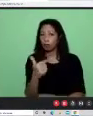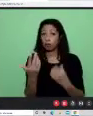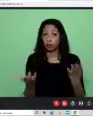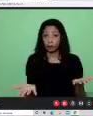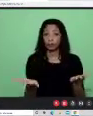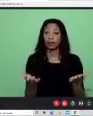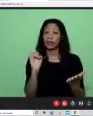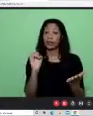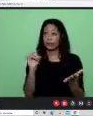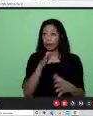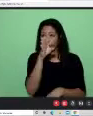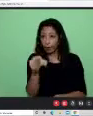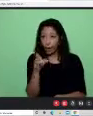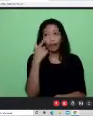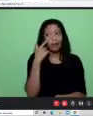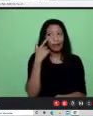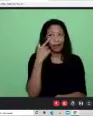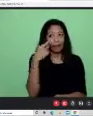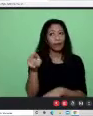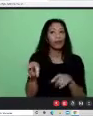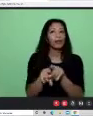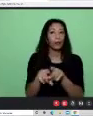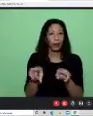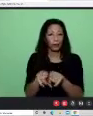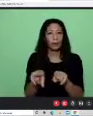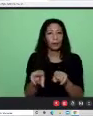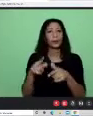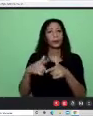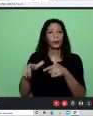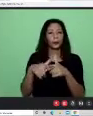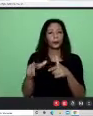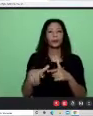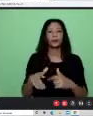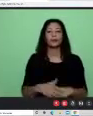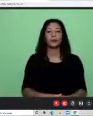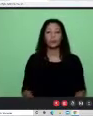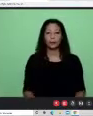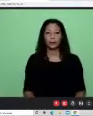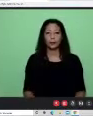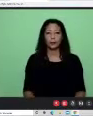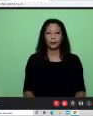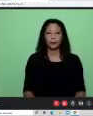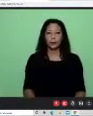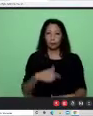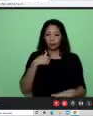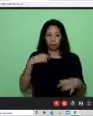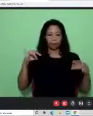vai, já dá uma olhada nessa questão lá por favor. Para finalizar a minha fala,